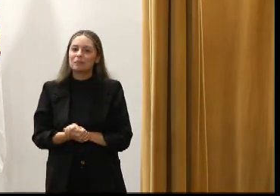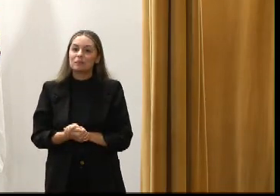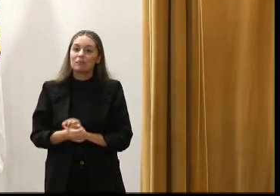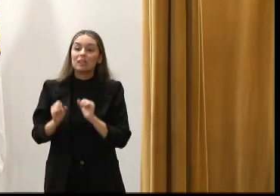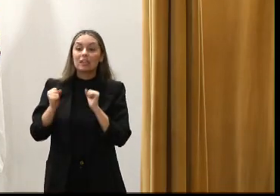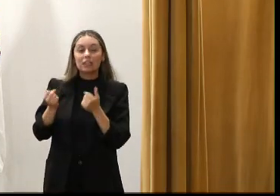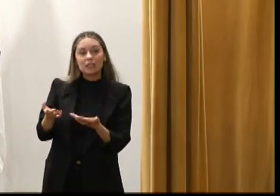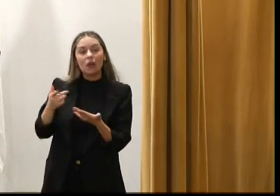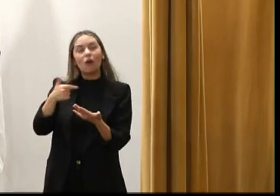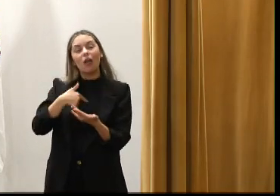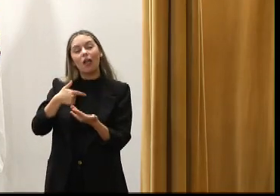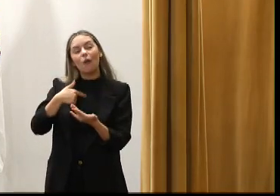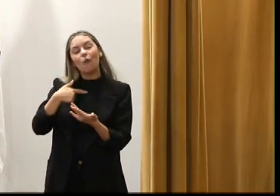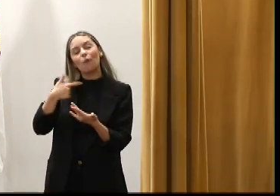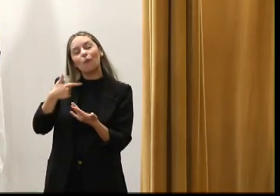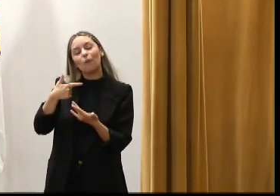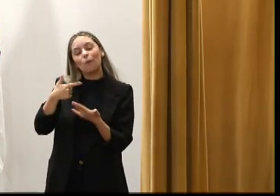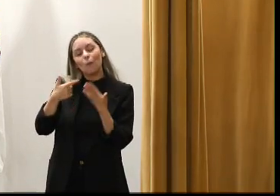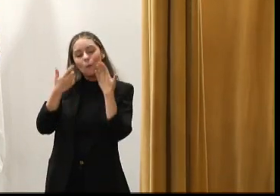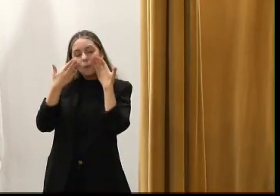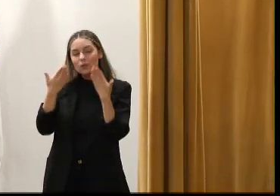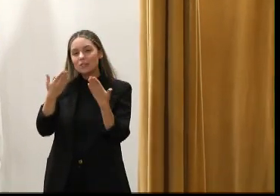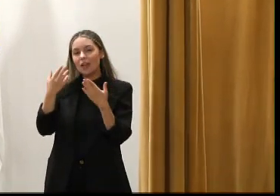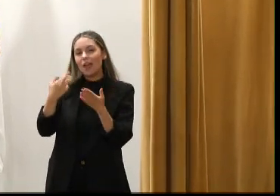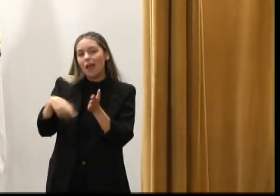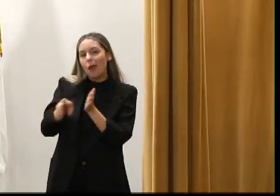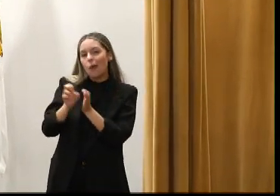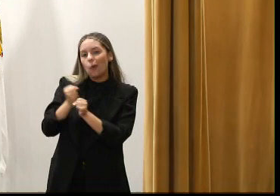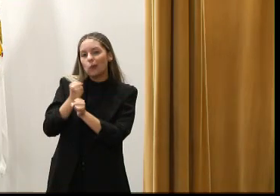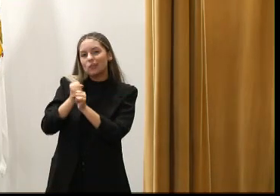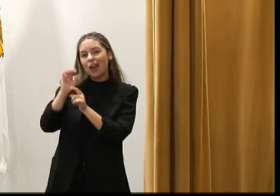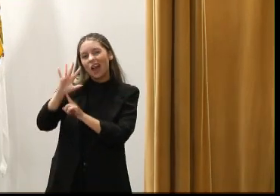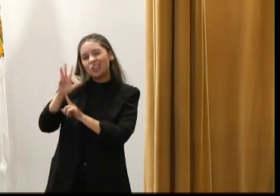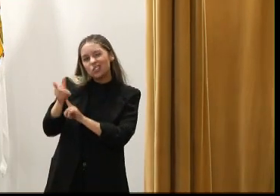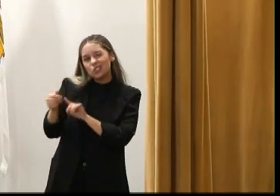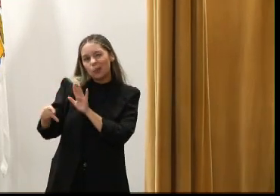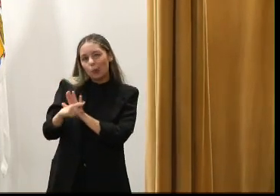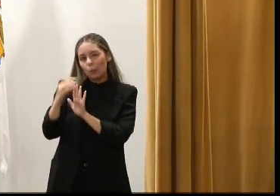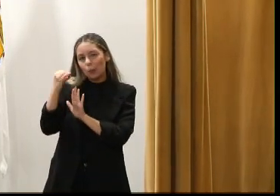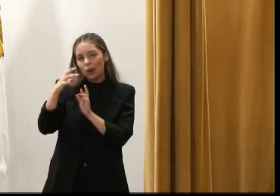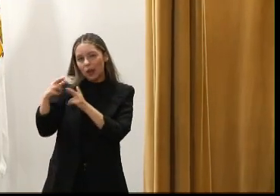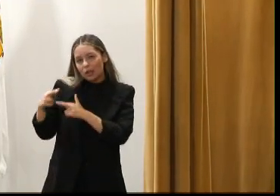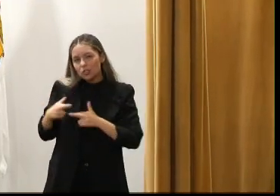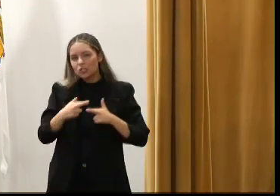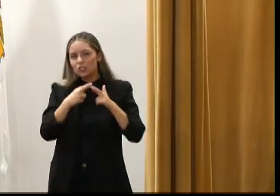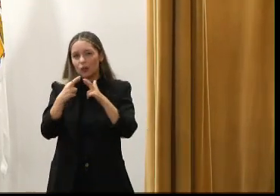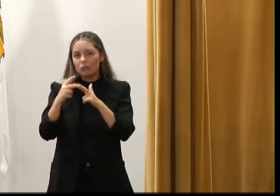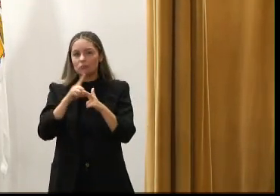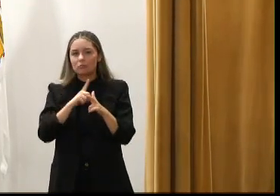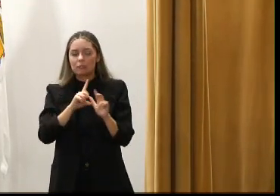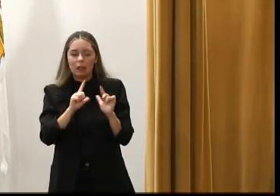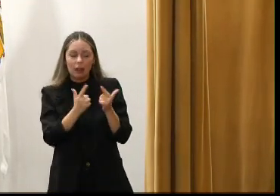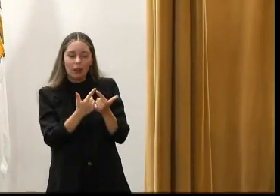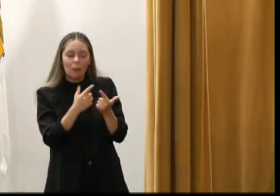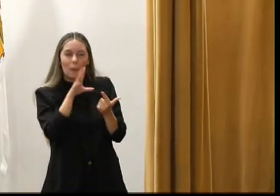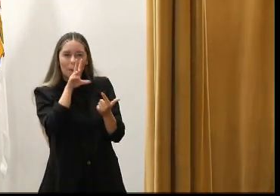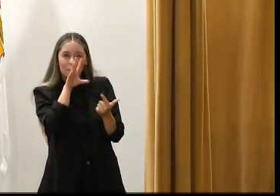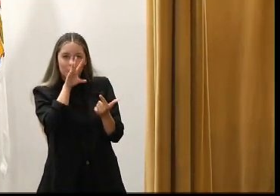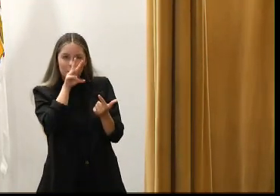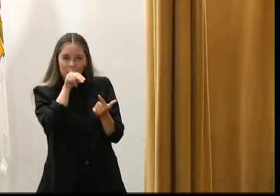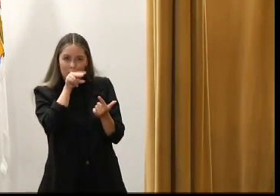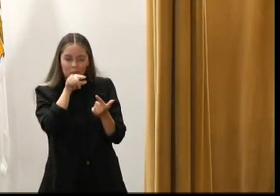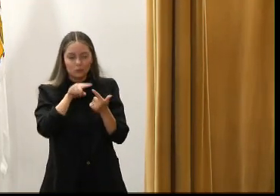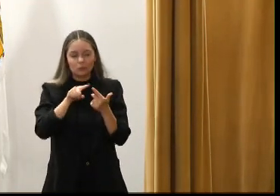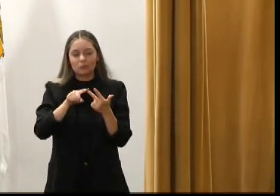Então, aqui nós temos essa reconstrução artística da região de Porto Alegre. Então, temos aqui Laguna dos Patos, Lago Guaíba,